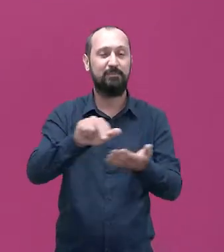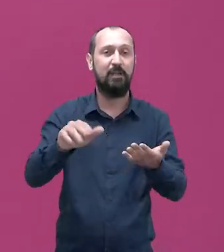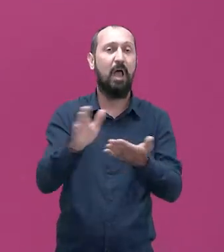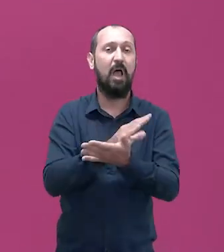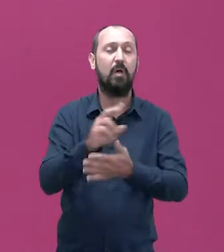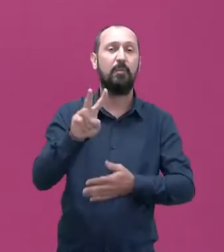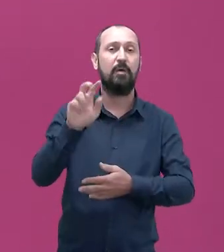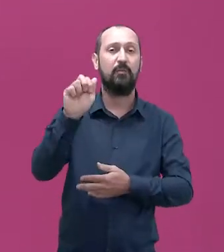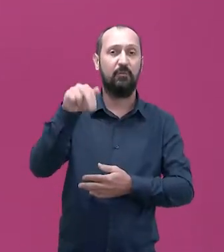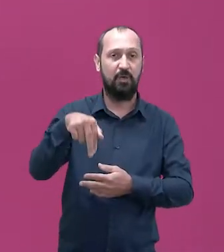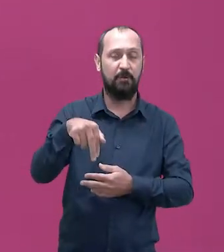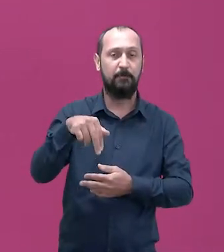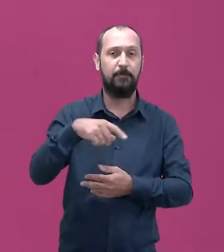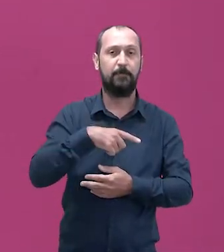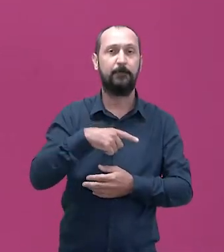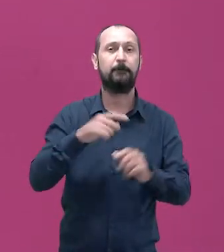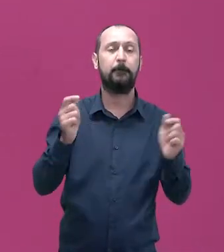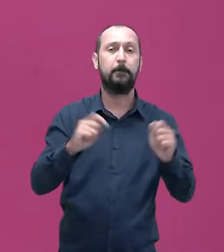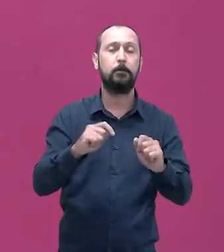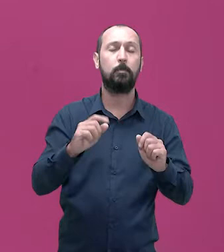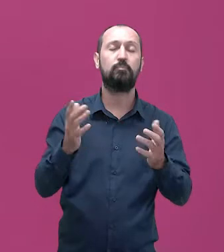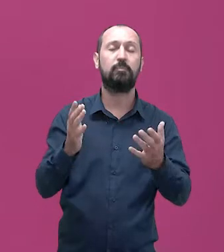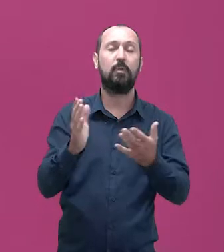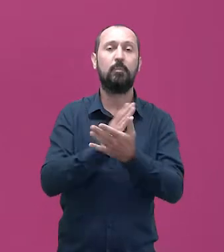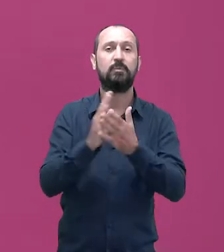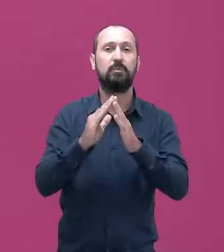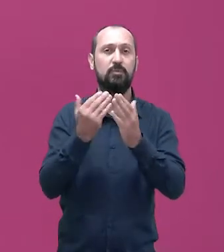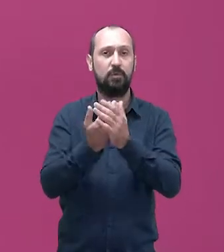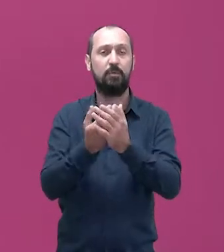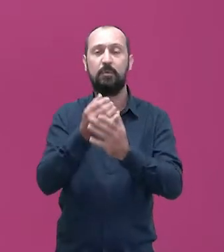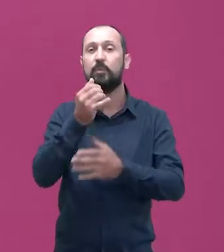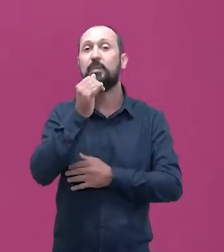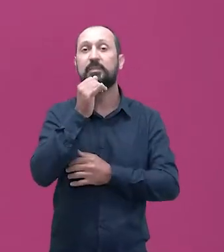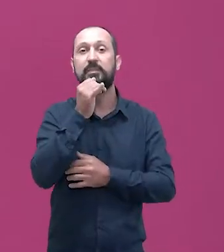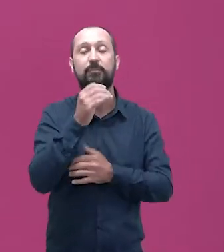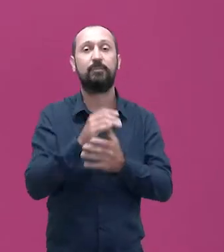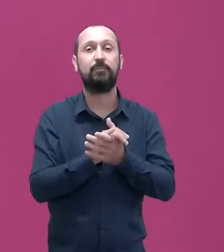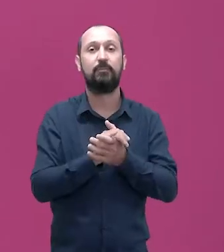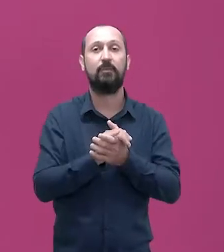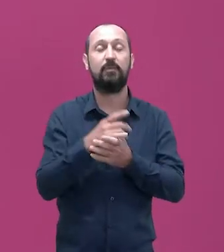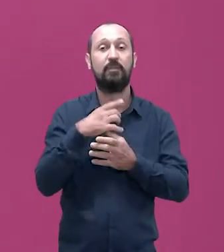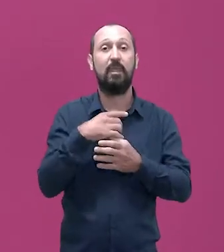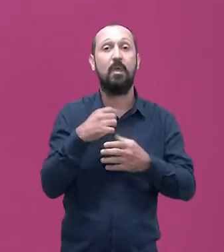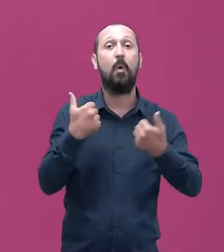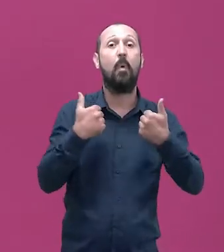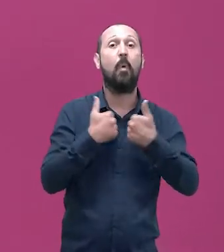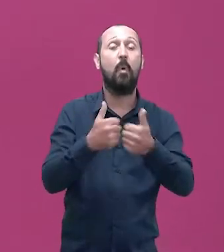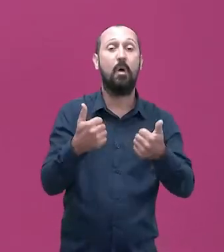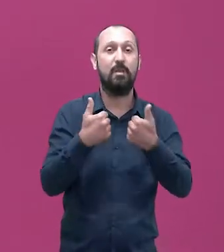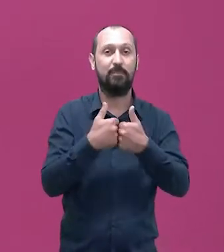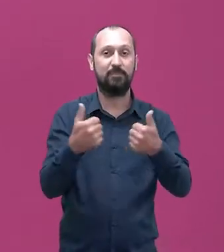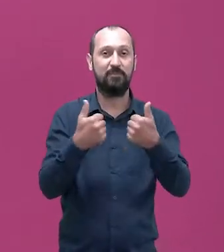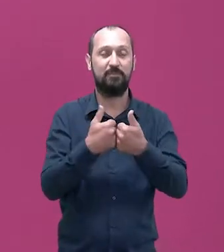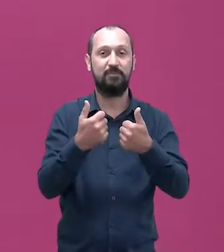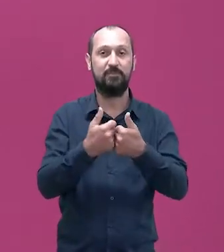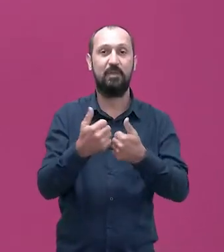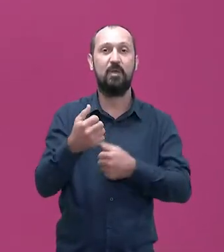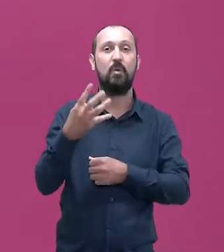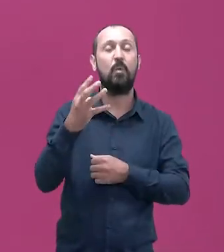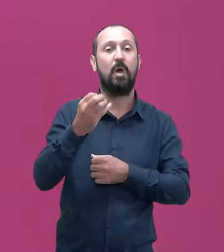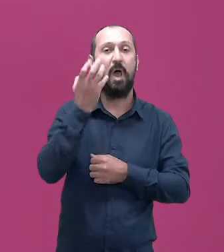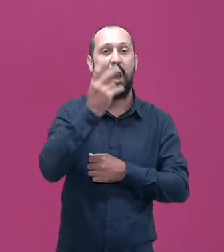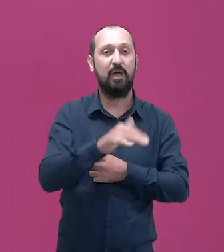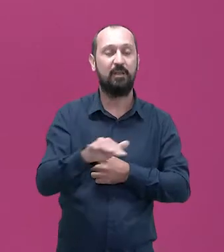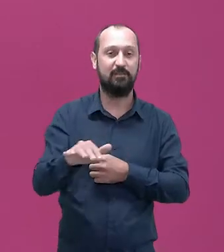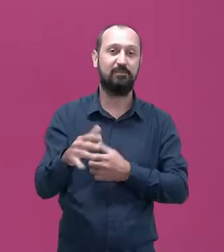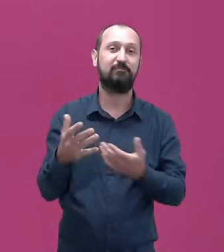Tem vans que tem escola, que eu quero deixar um exemplo, que vai ônibus, né? O ônibus pegar